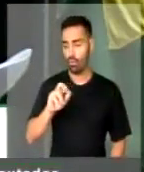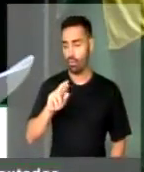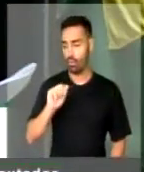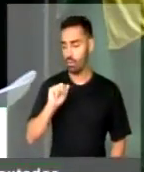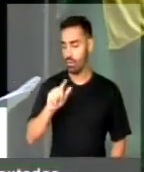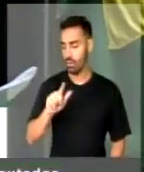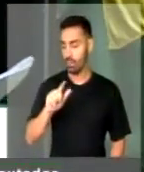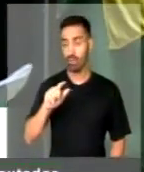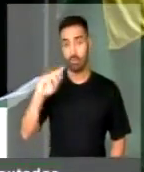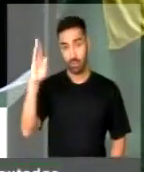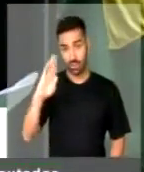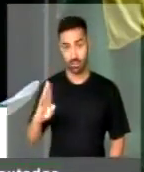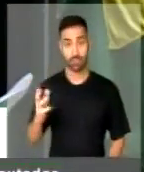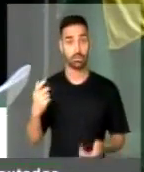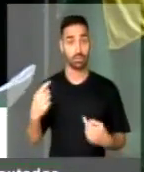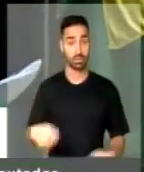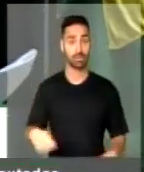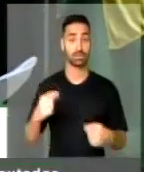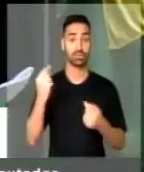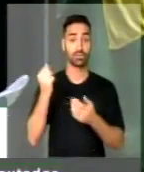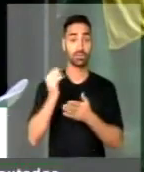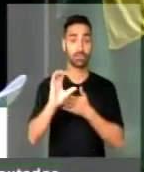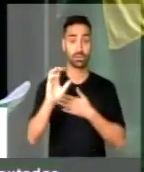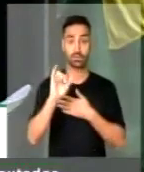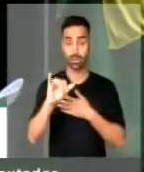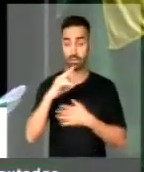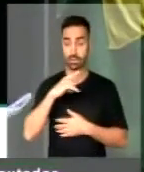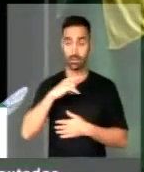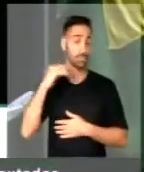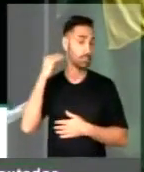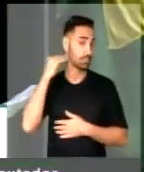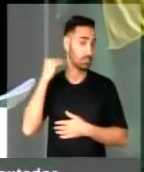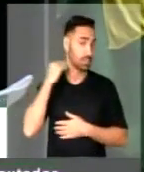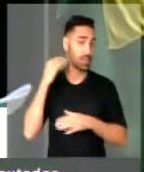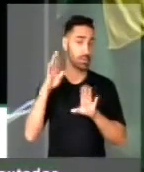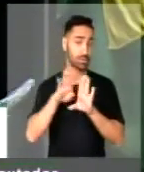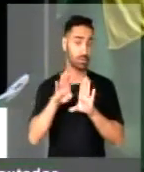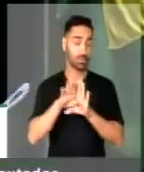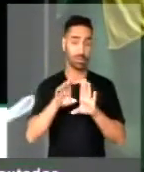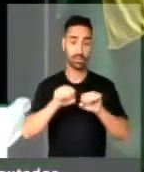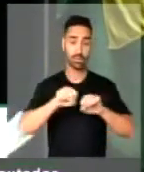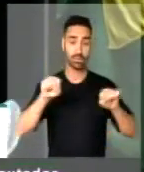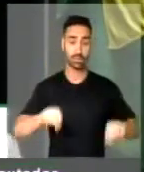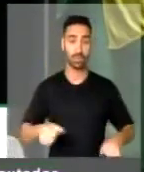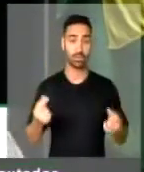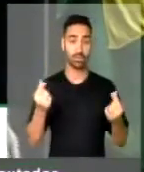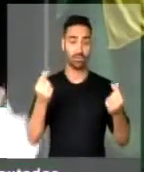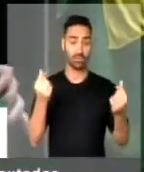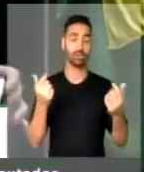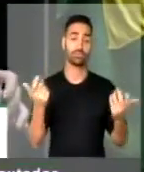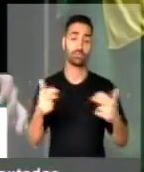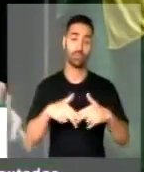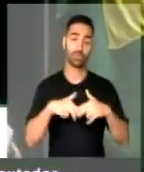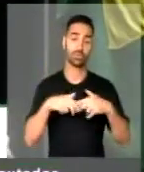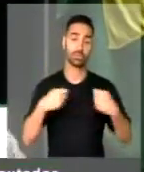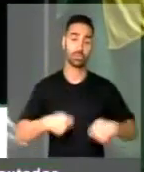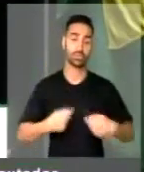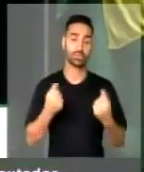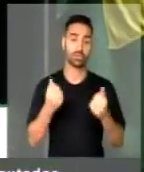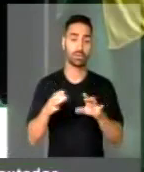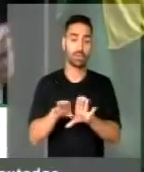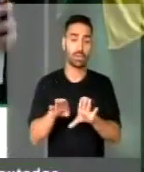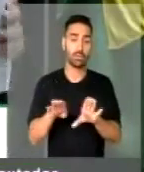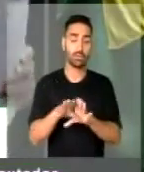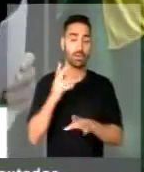Brasil designe recursos. Se tem para os bancos e para o sistema financeiro, para a dívida pública, que tenha recursos também